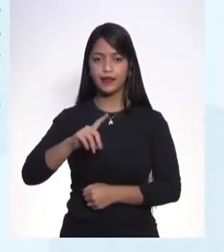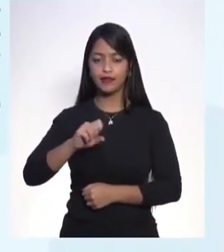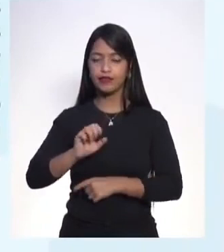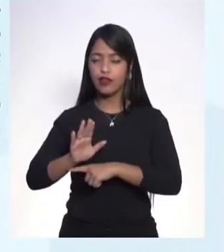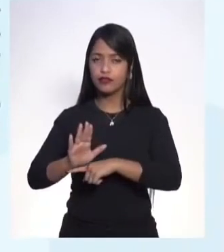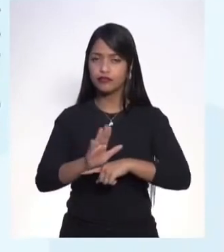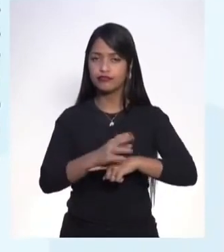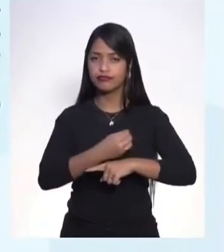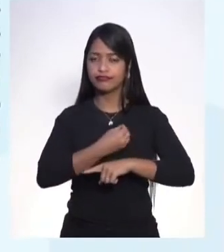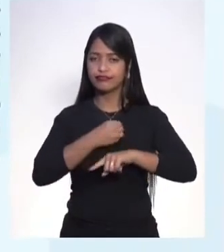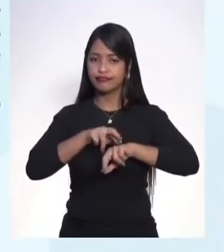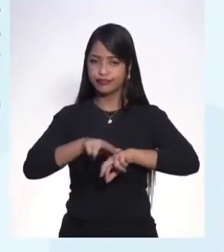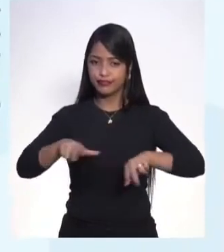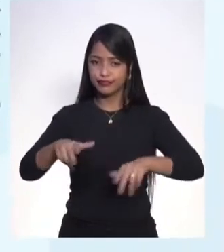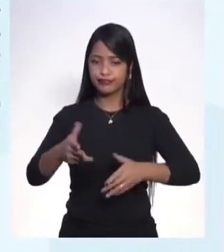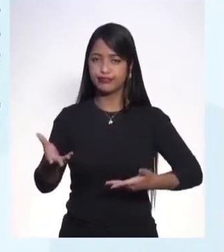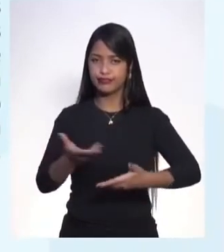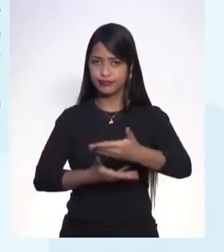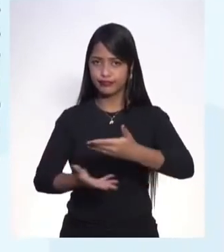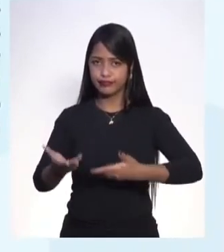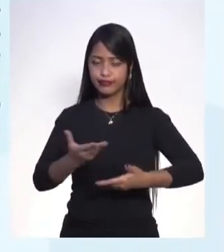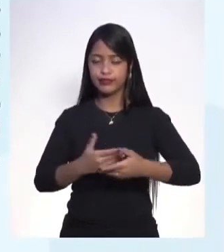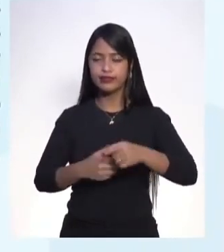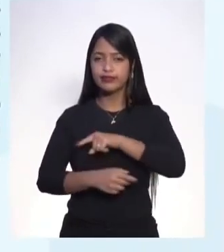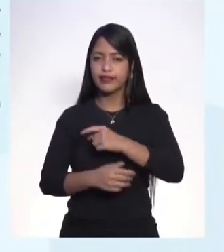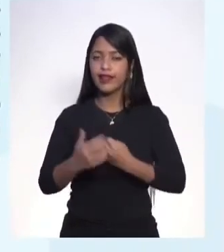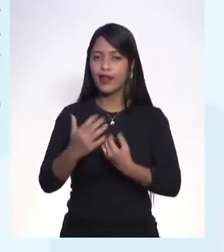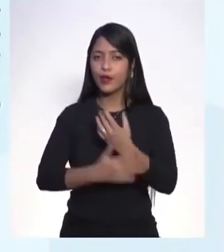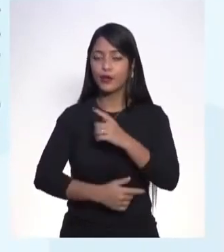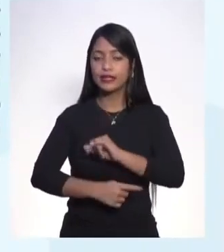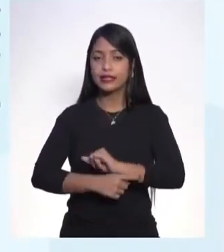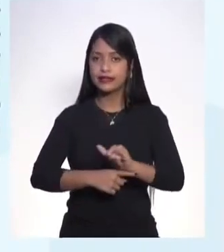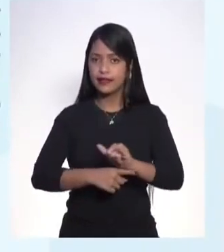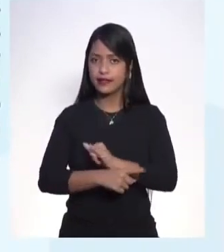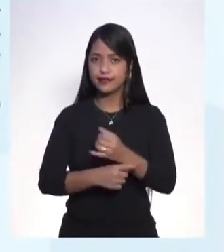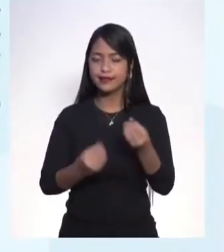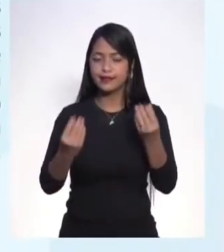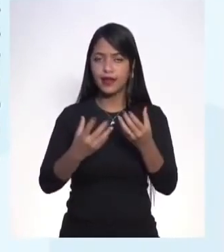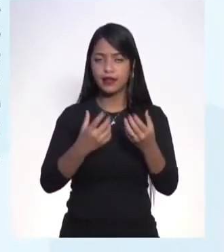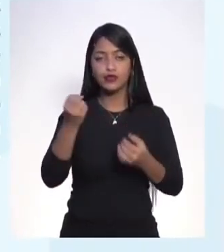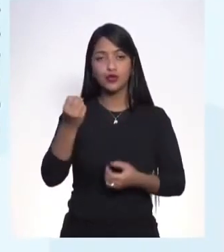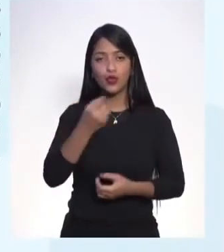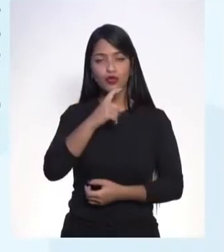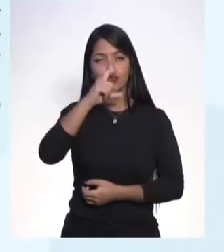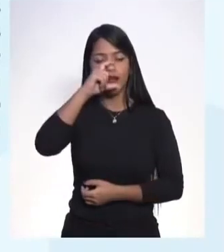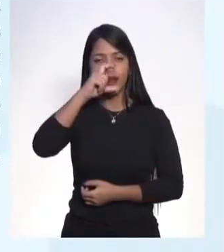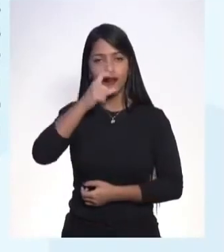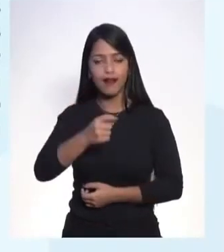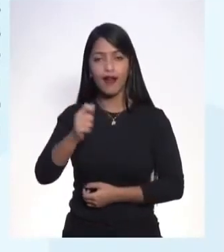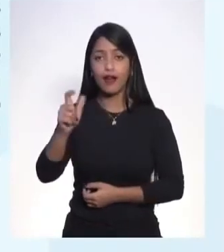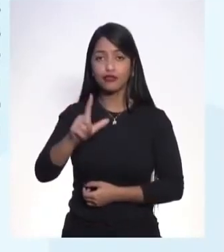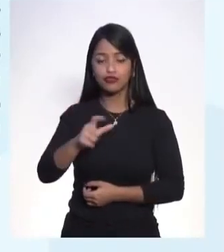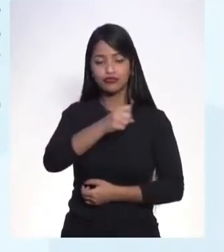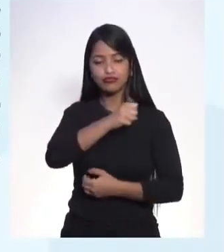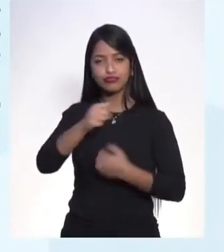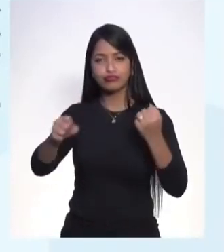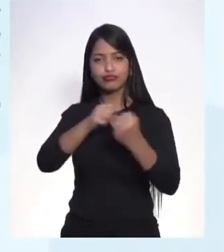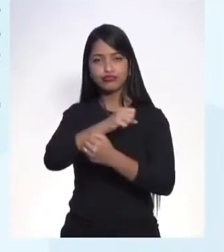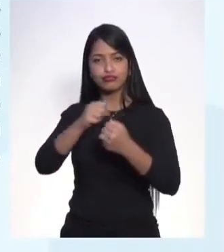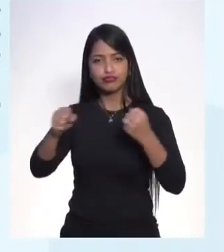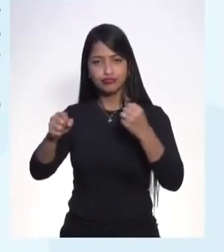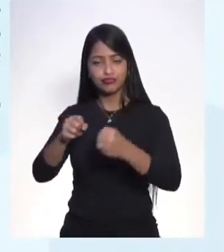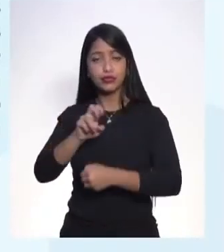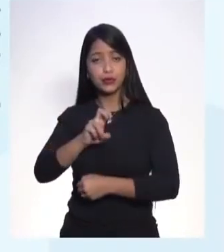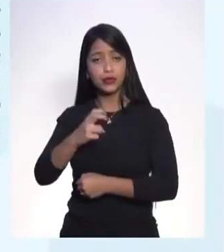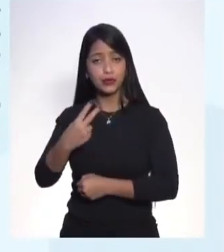Biodiversidade, ICMBio, traçam estratégias para reintroduzir 52 ararinhas em seu habitat natural,